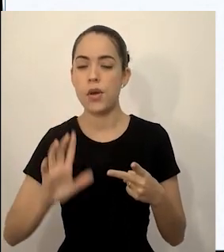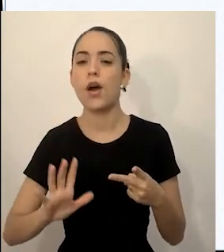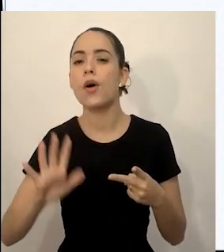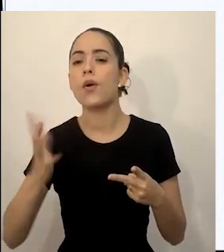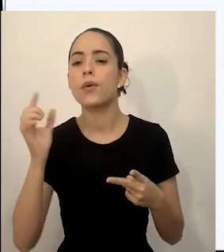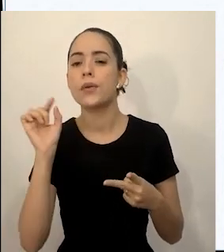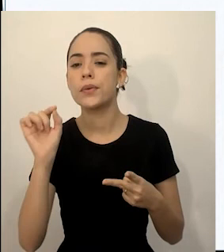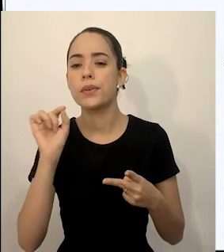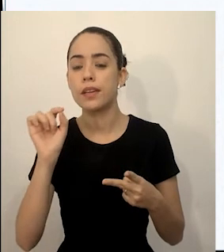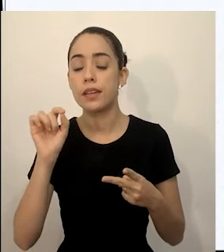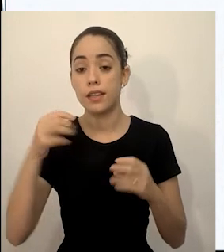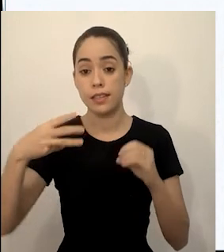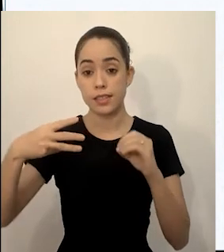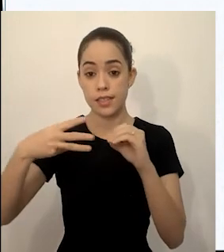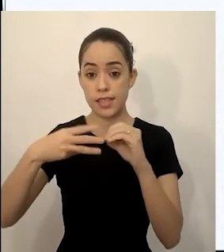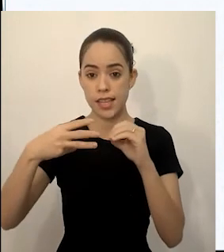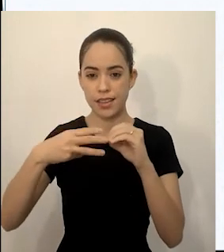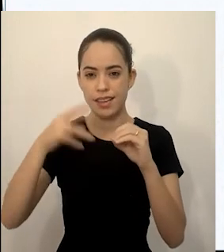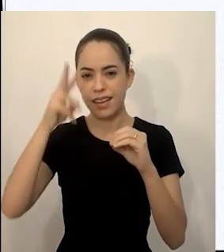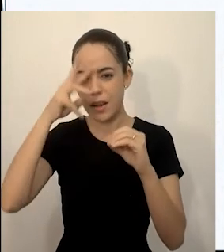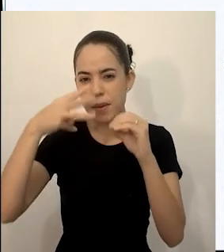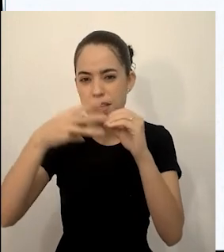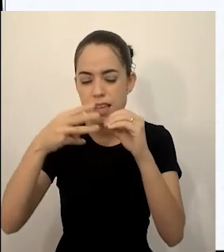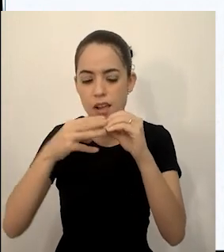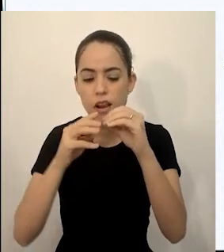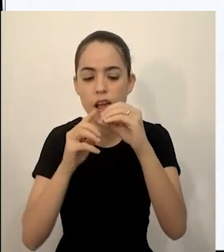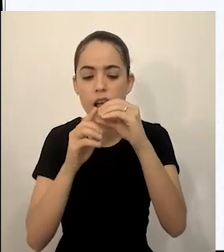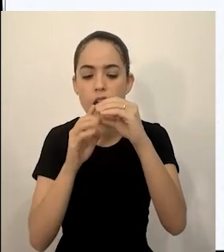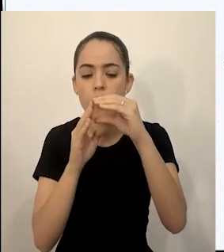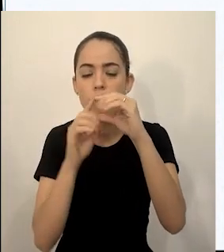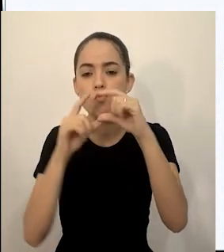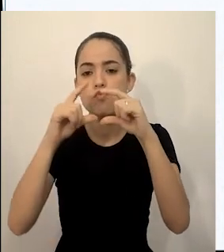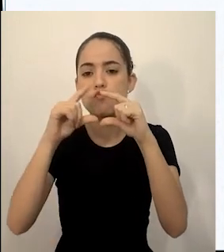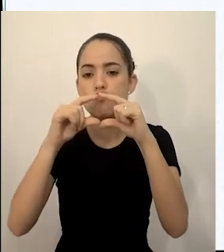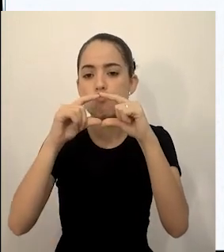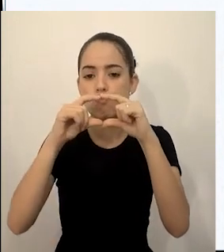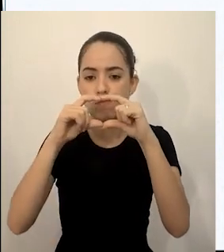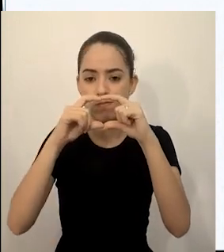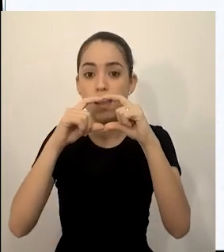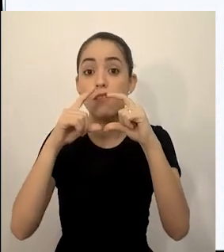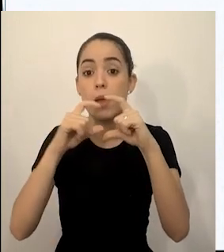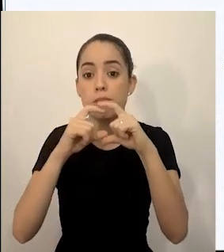Ocorrerá o aumento das células da granulosa.